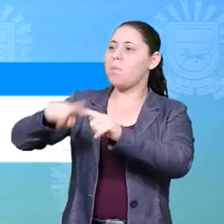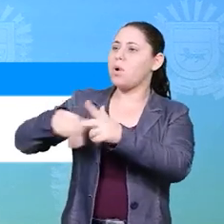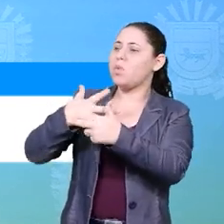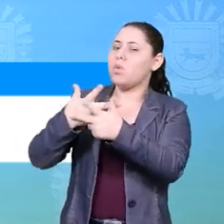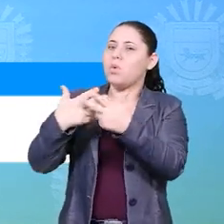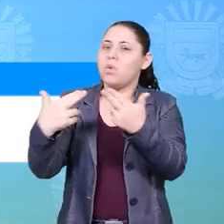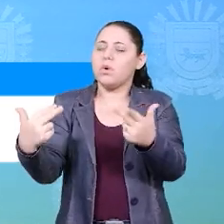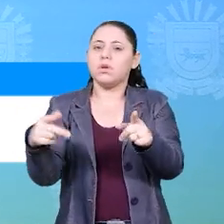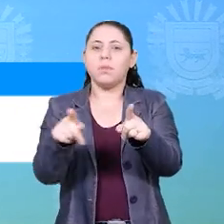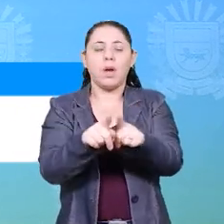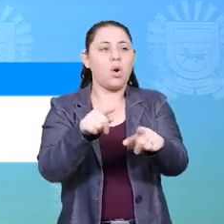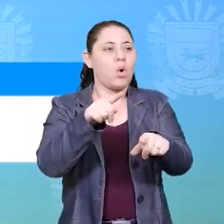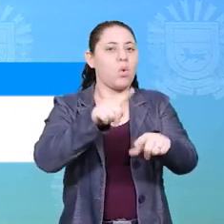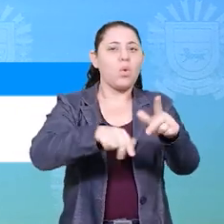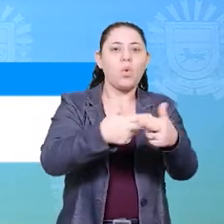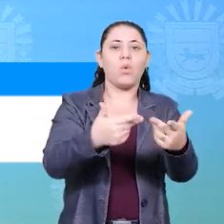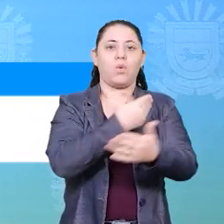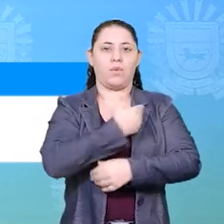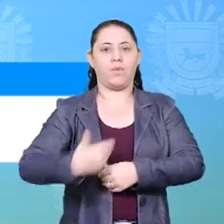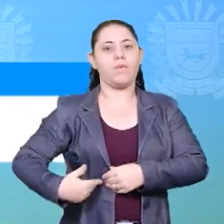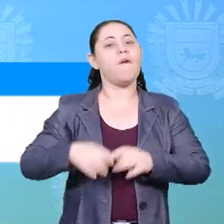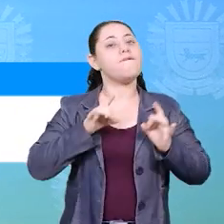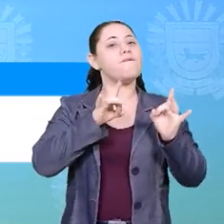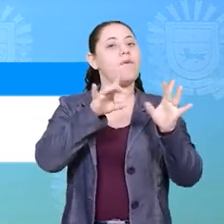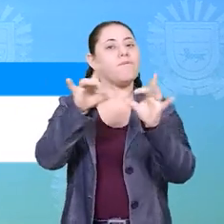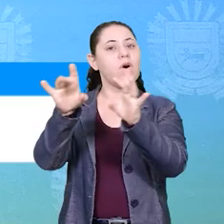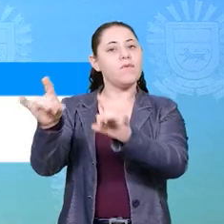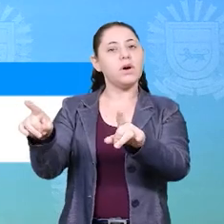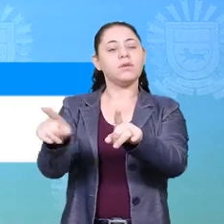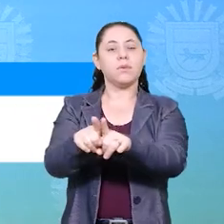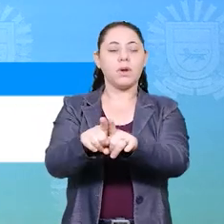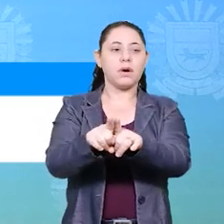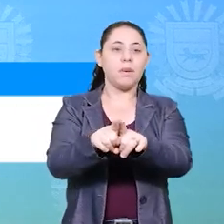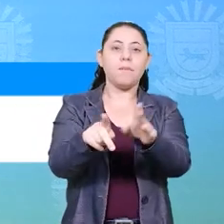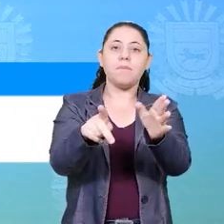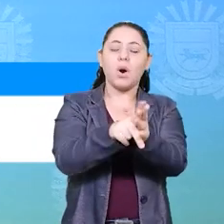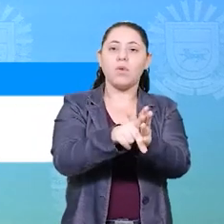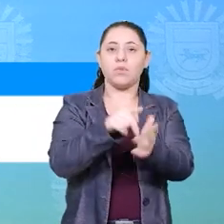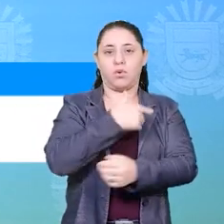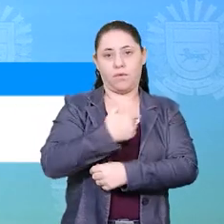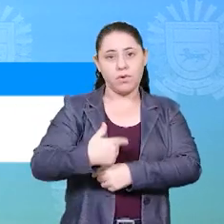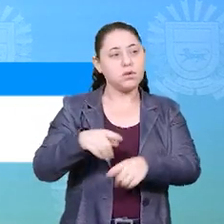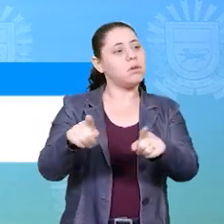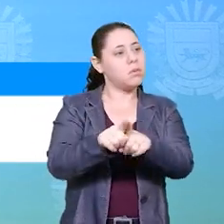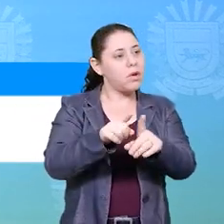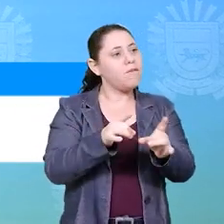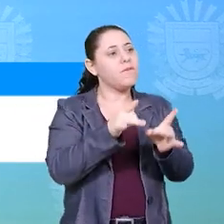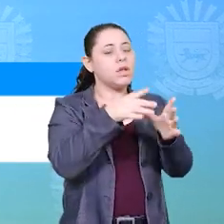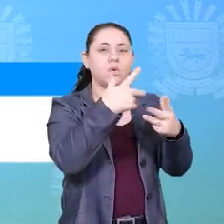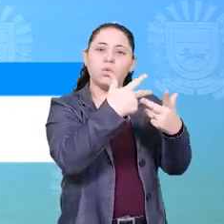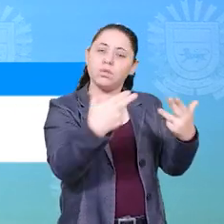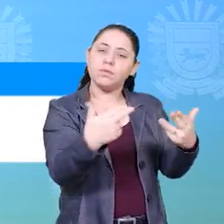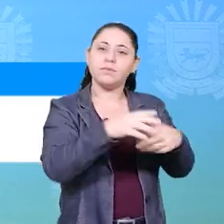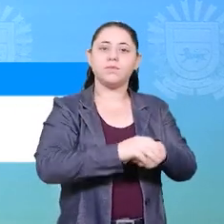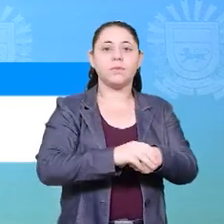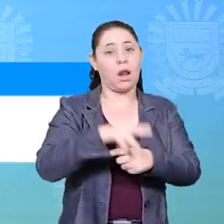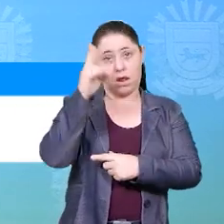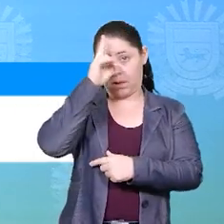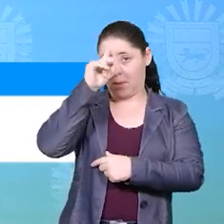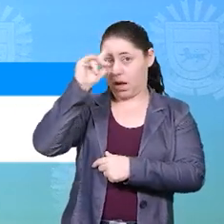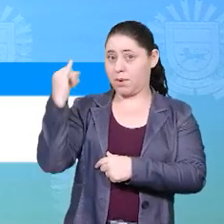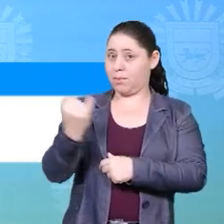A compras governamentais ao programa de compras governamentais vender para o governo com mais facilidade